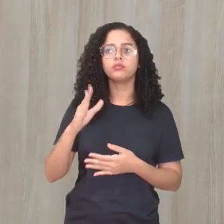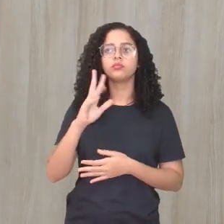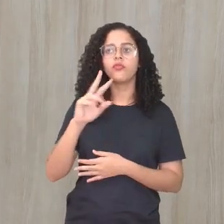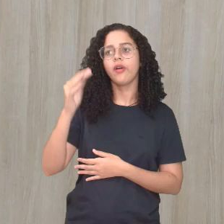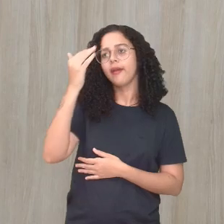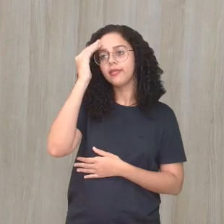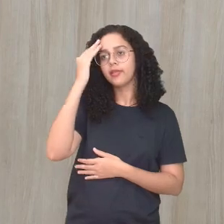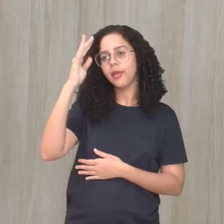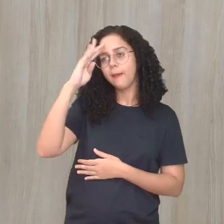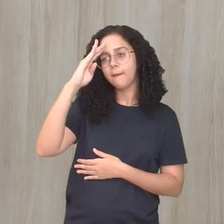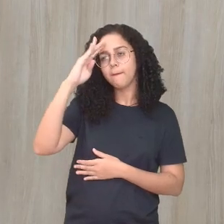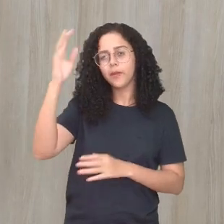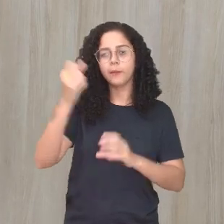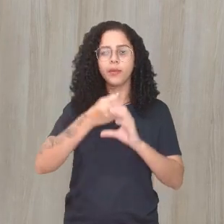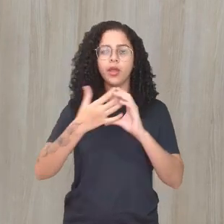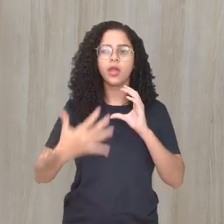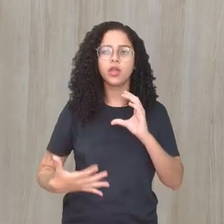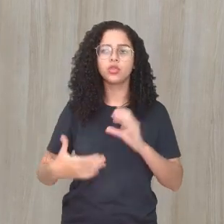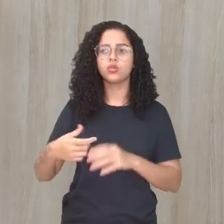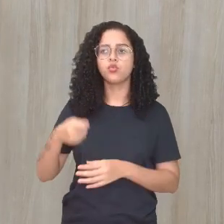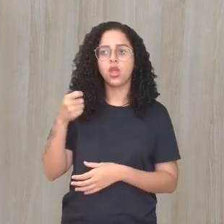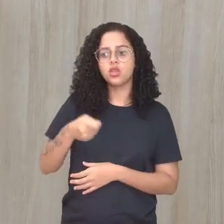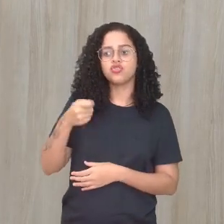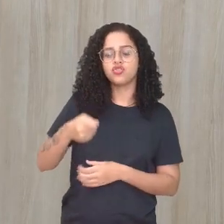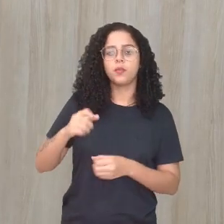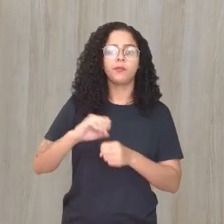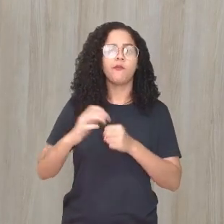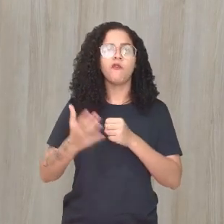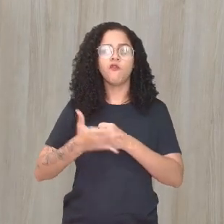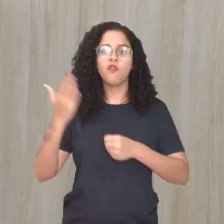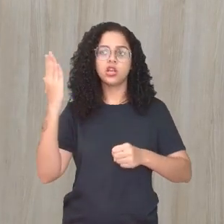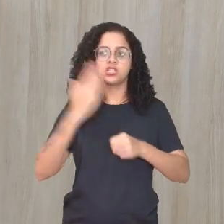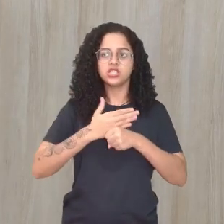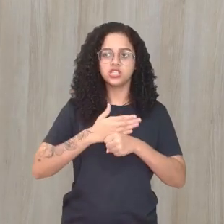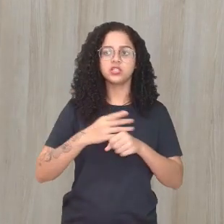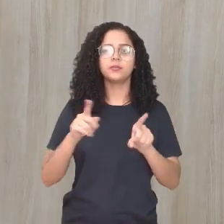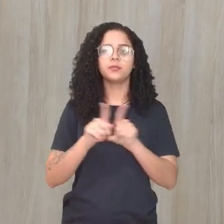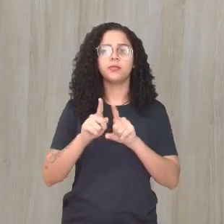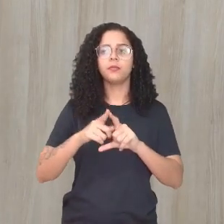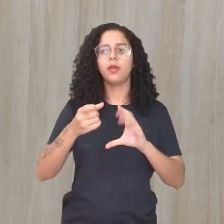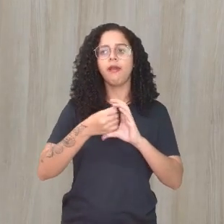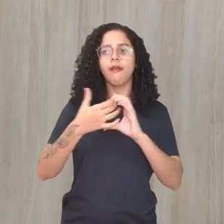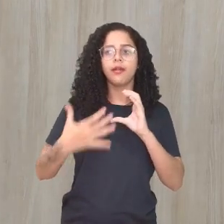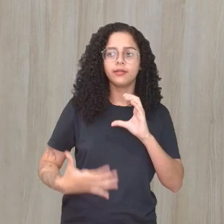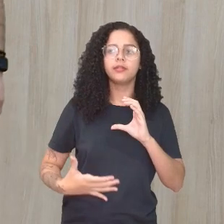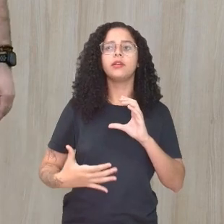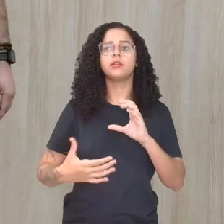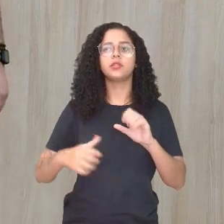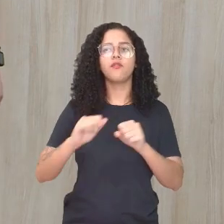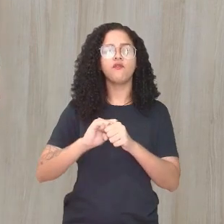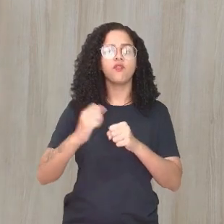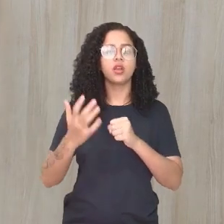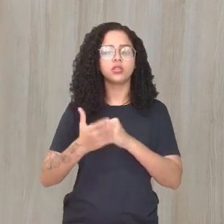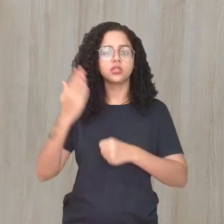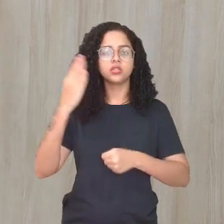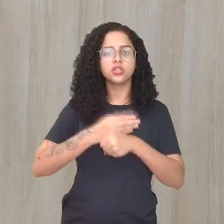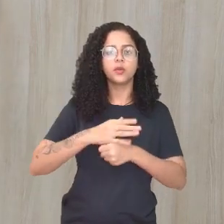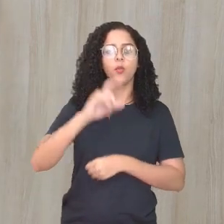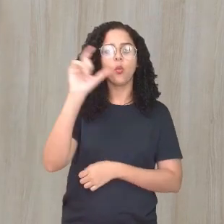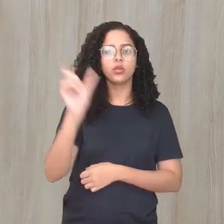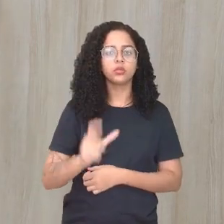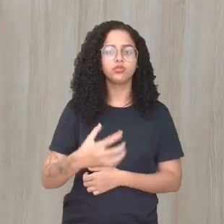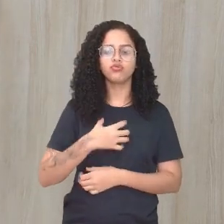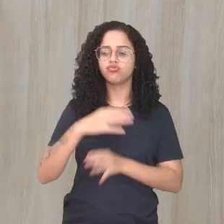as principais características, né, dos regimes fascistas e as características do fascismo italiano, de